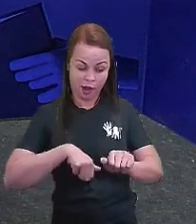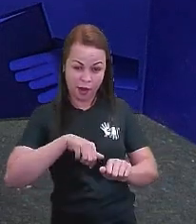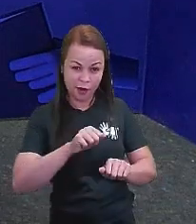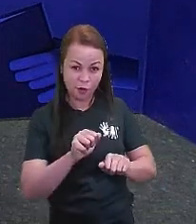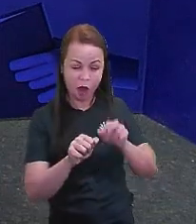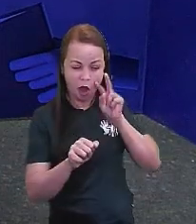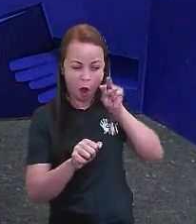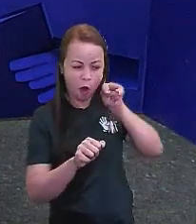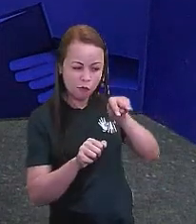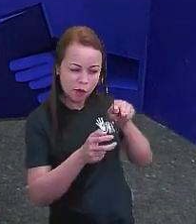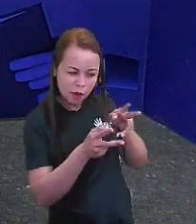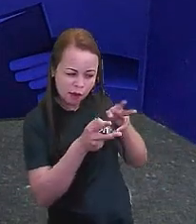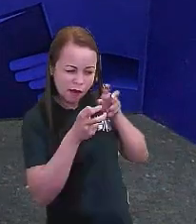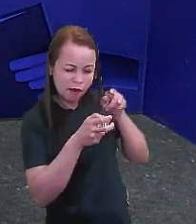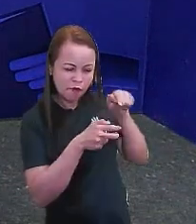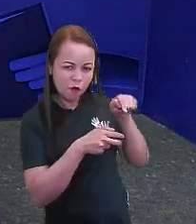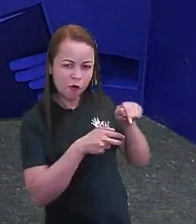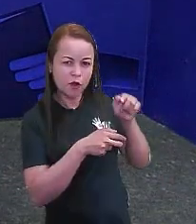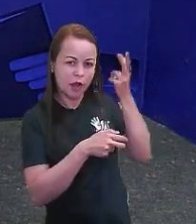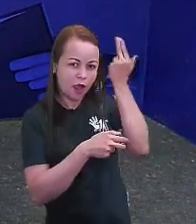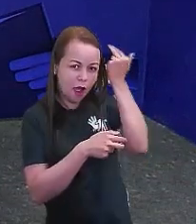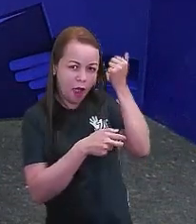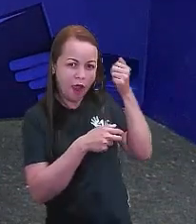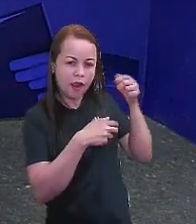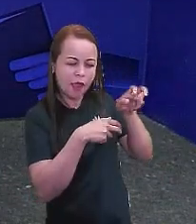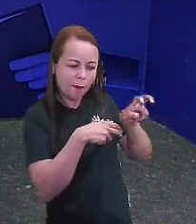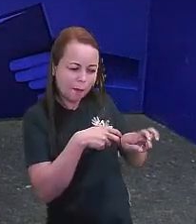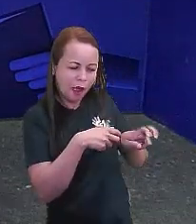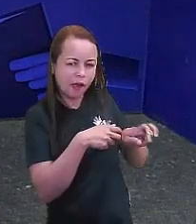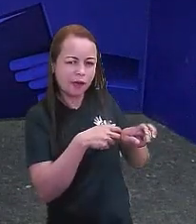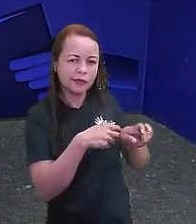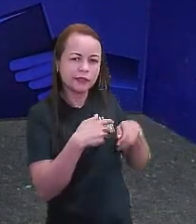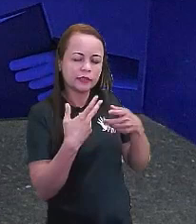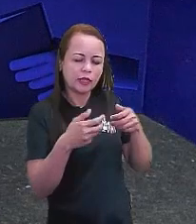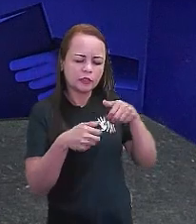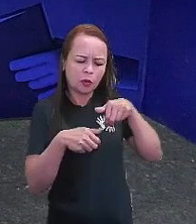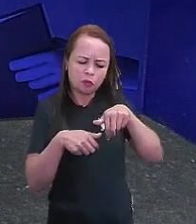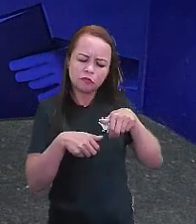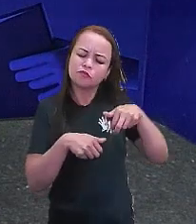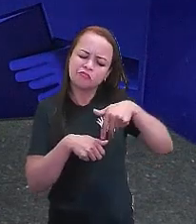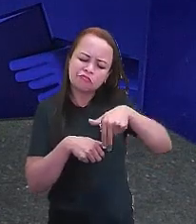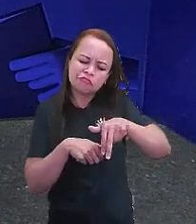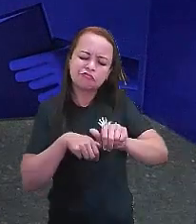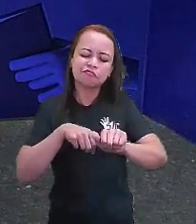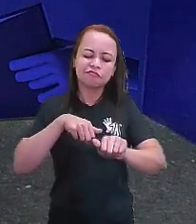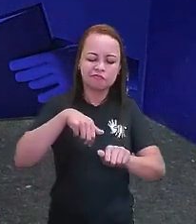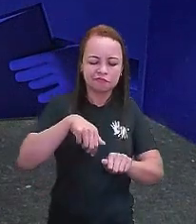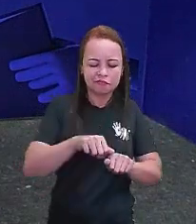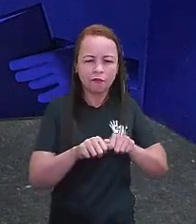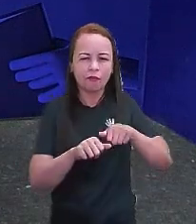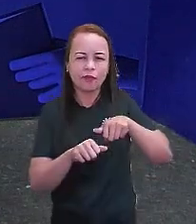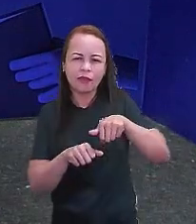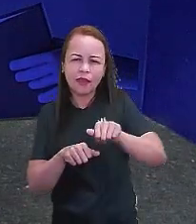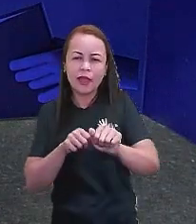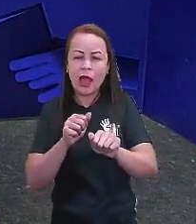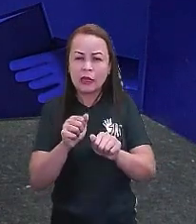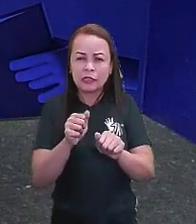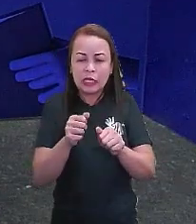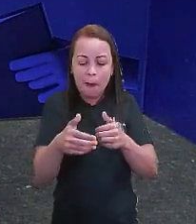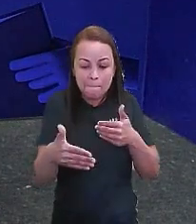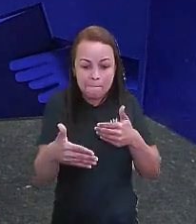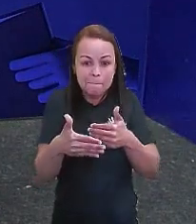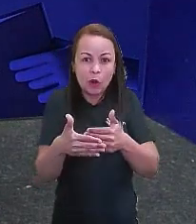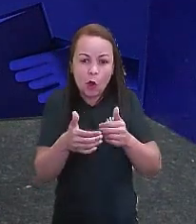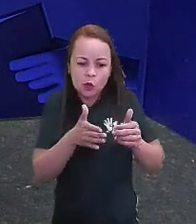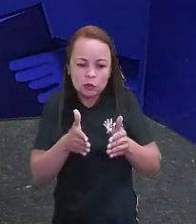a lebre estava deitada embaixo da árvore, ela continuou no seu caminho até que ela estava bem